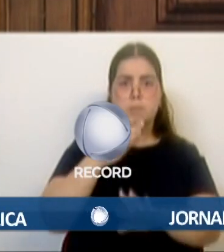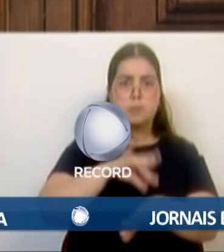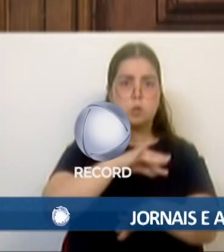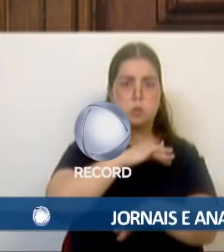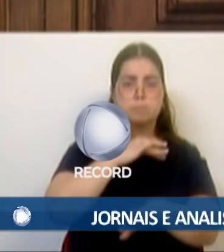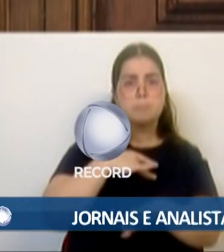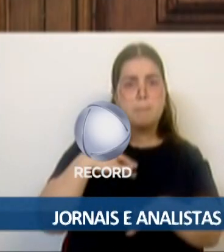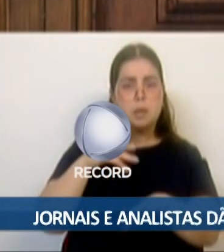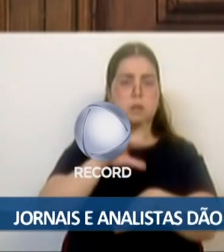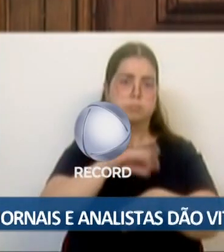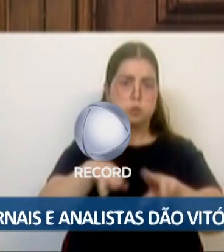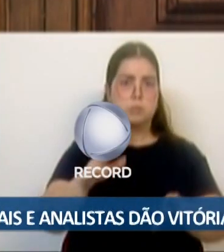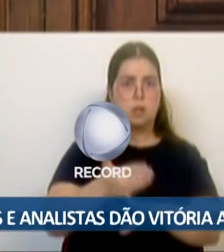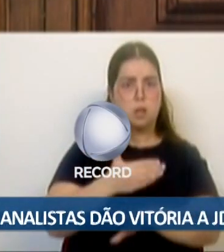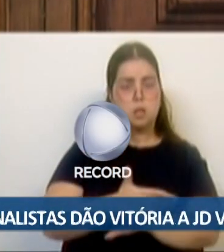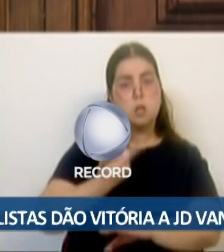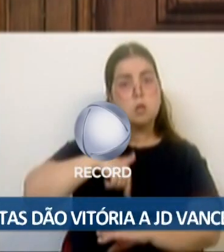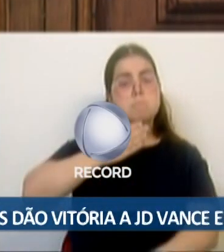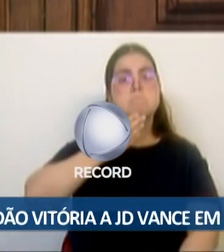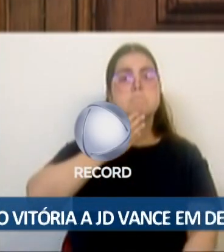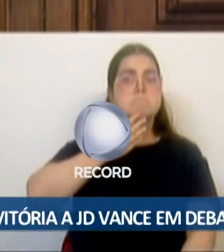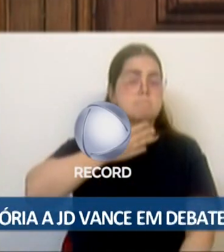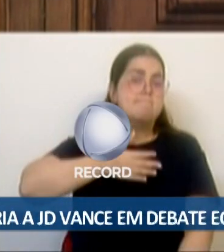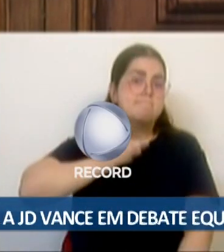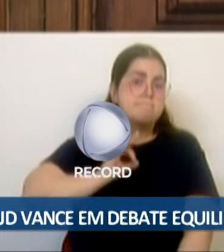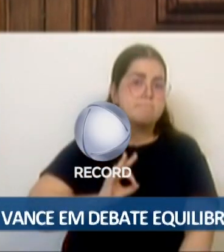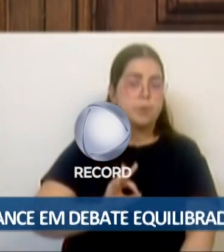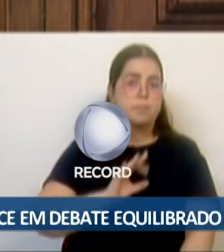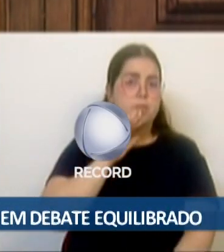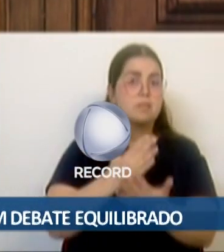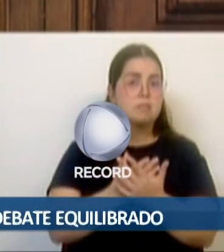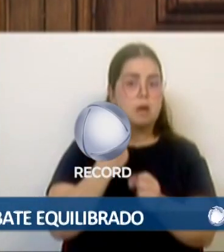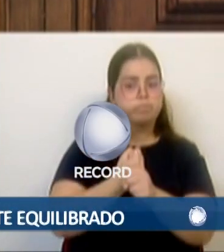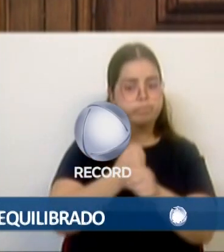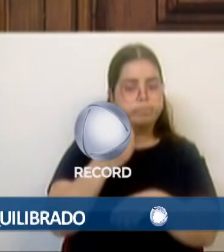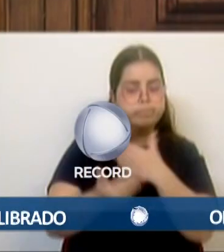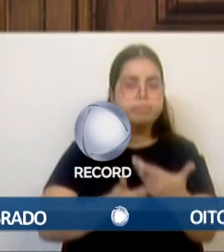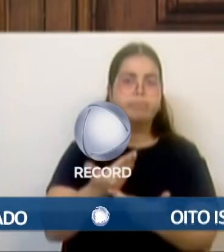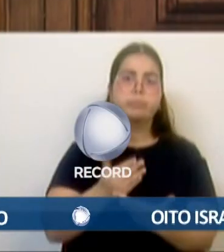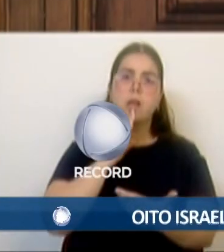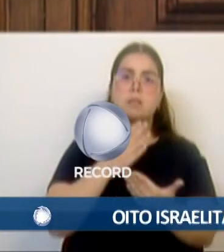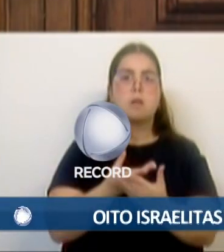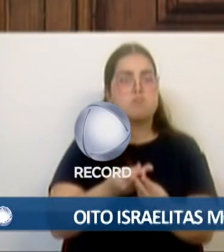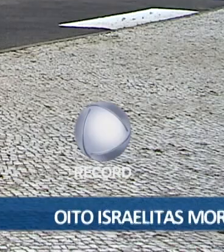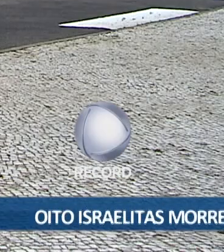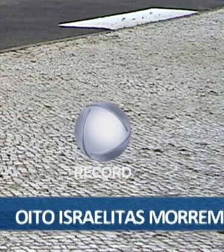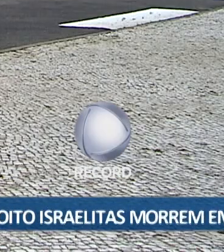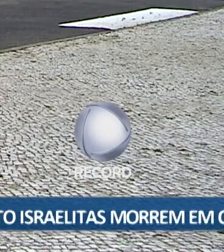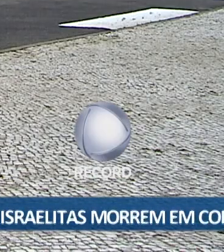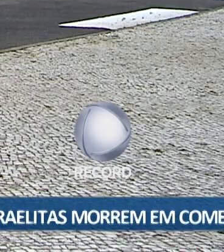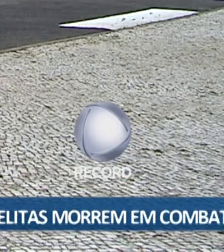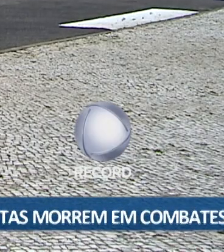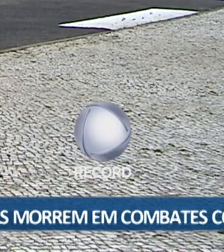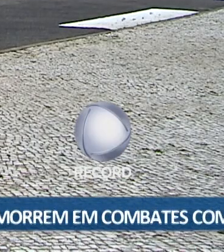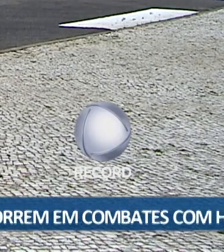pré-hospitalar. Era aquilo que deveríamos ter para funcionar com, digamos, uma resolutividade adequada.